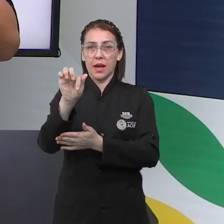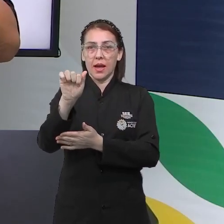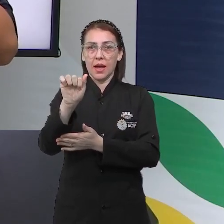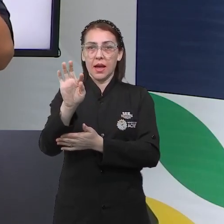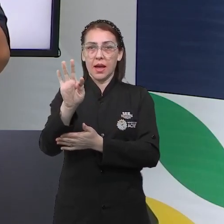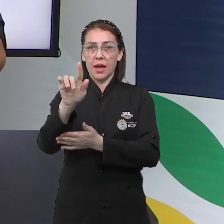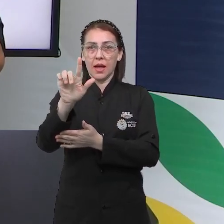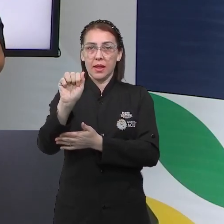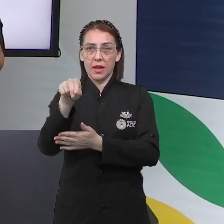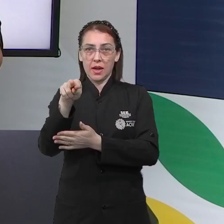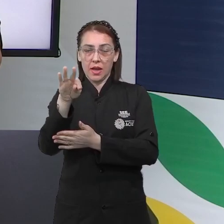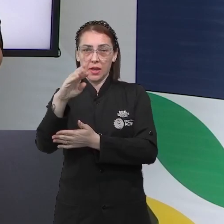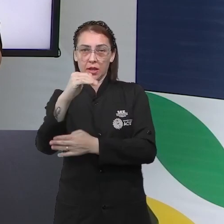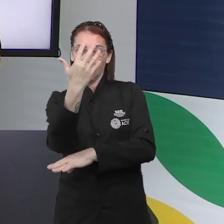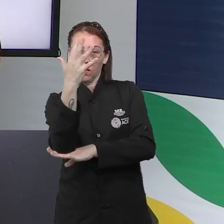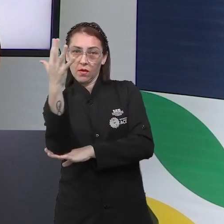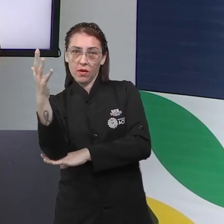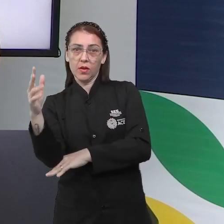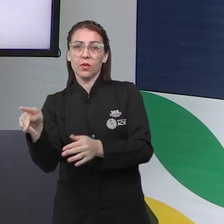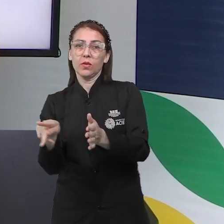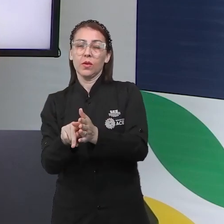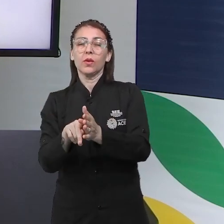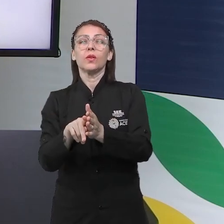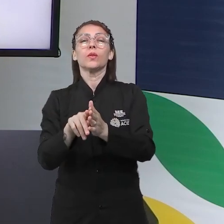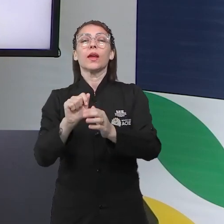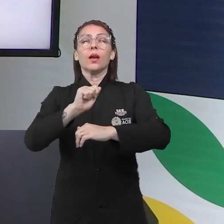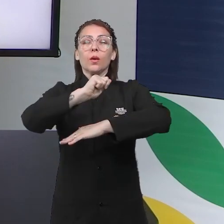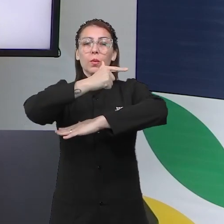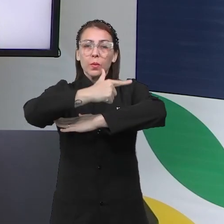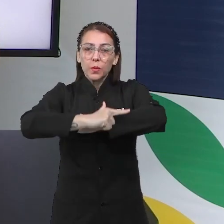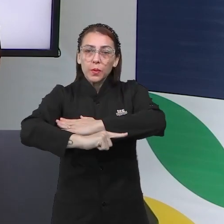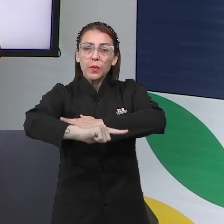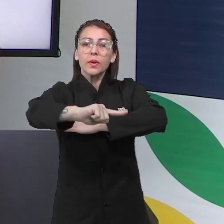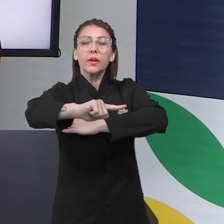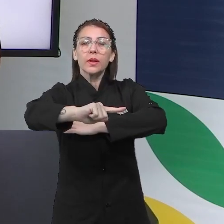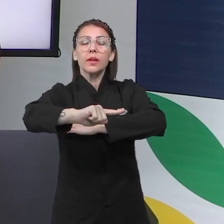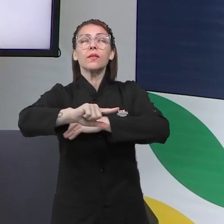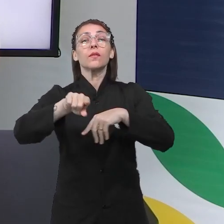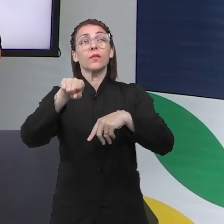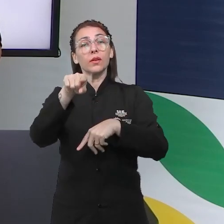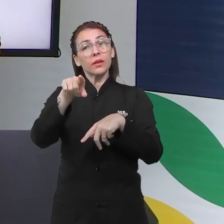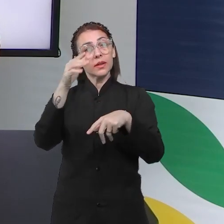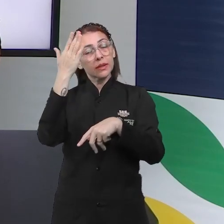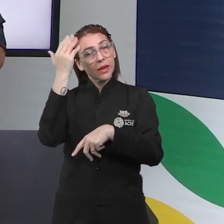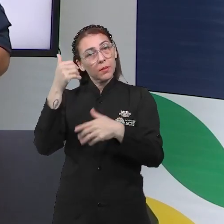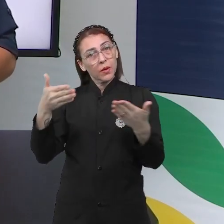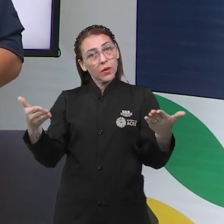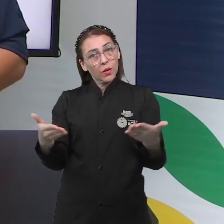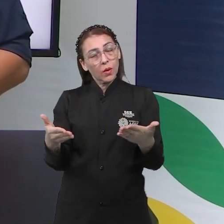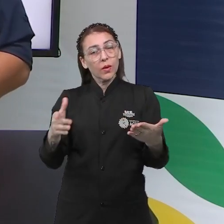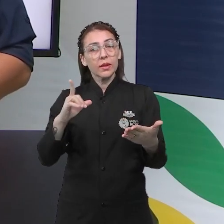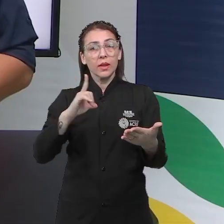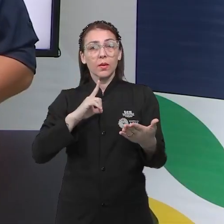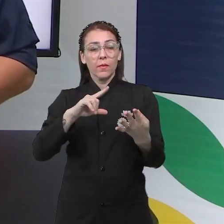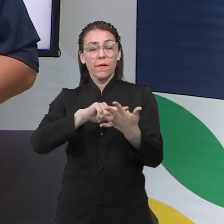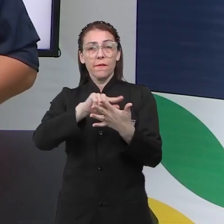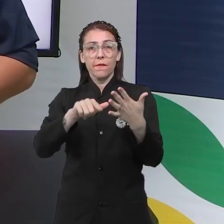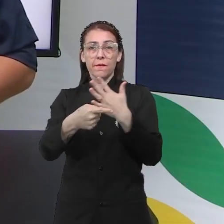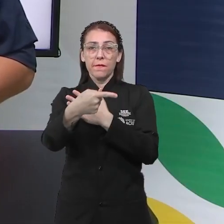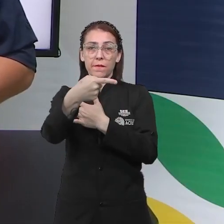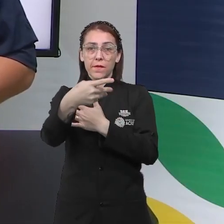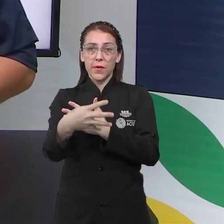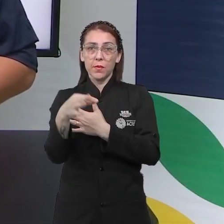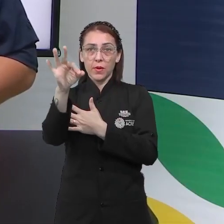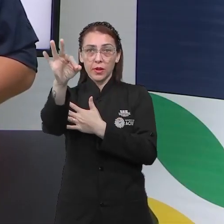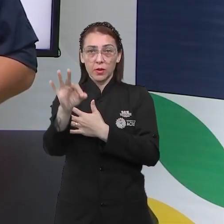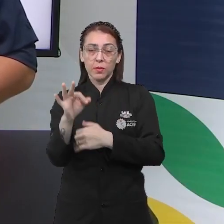área de floresta que percorre o nosso litoral. Inclusive, vocês sabem que hoje nós só temos